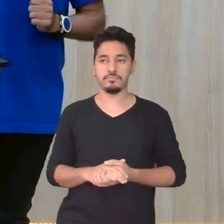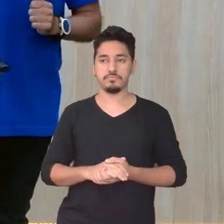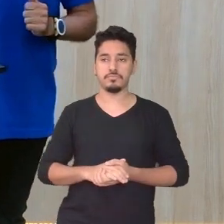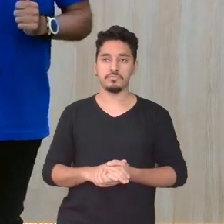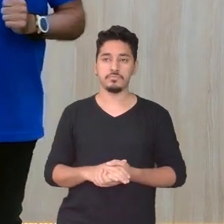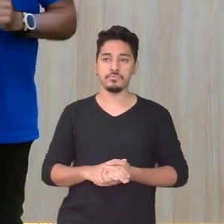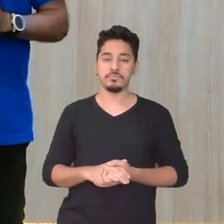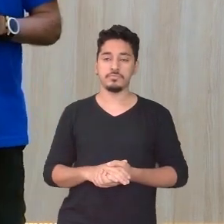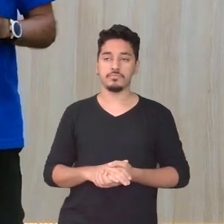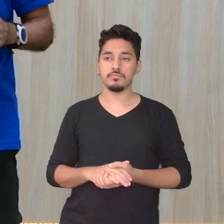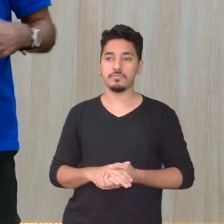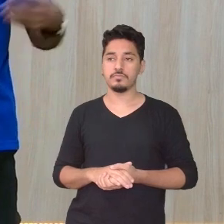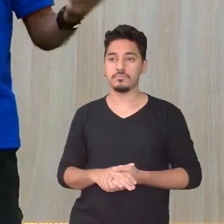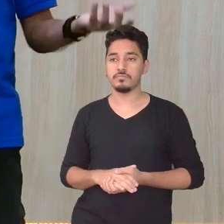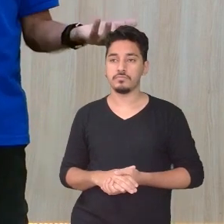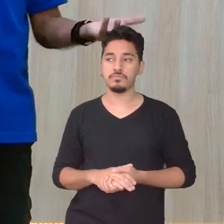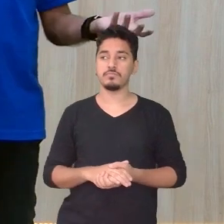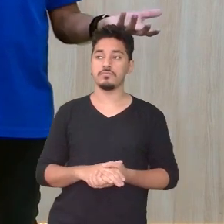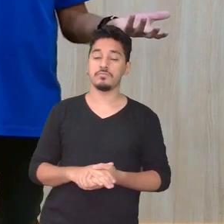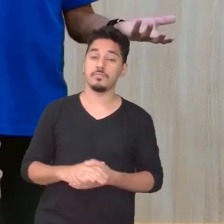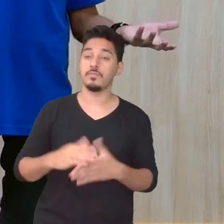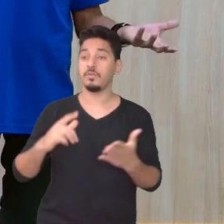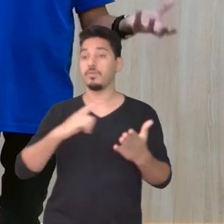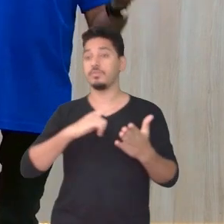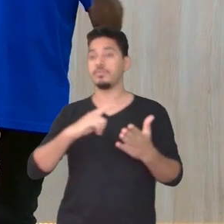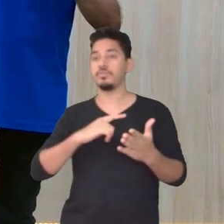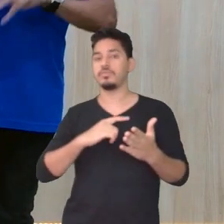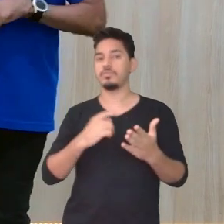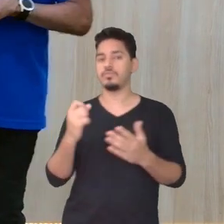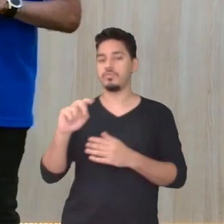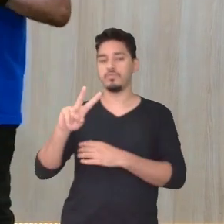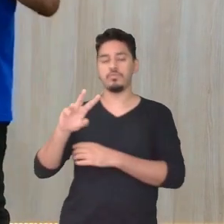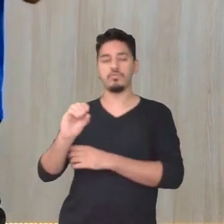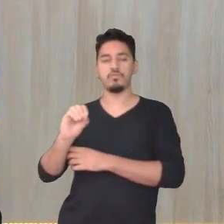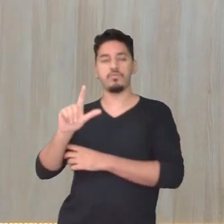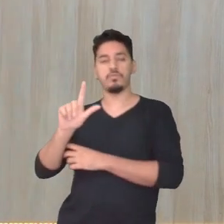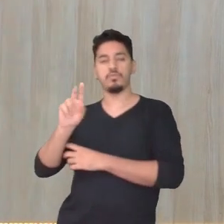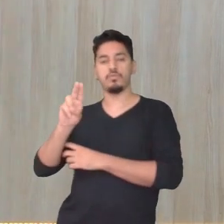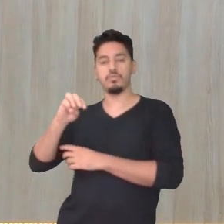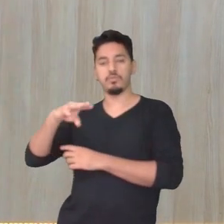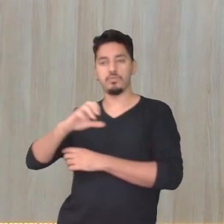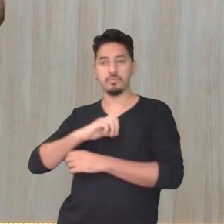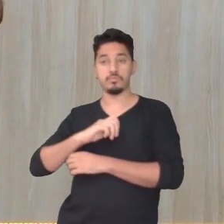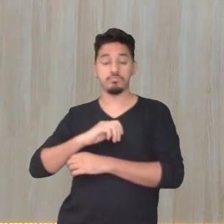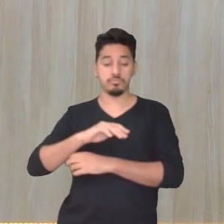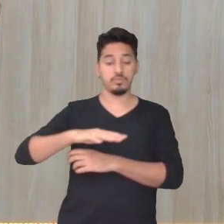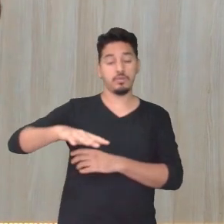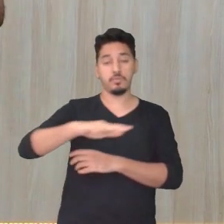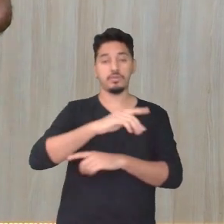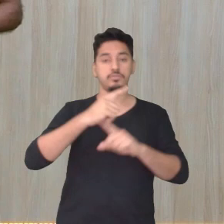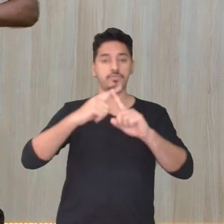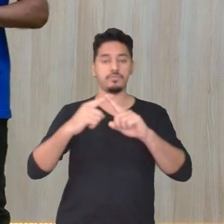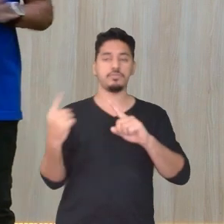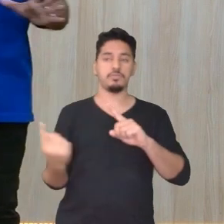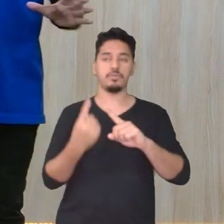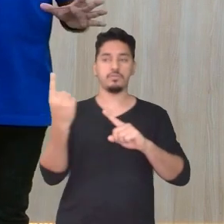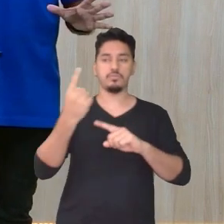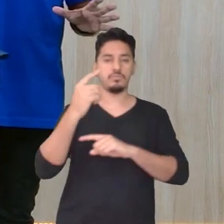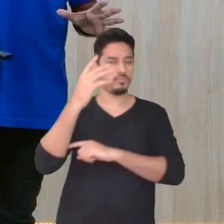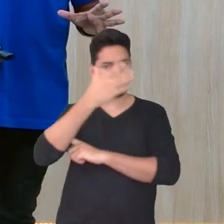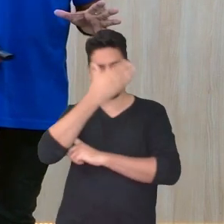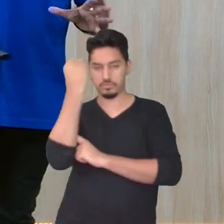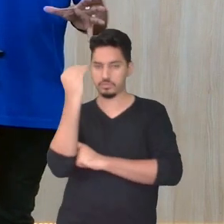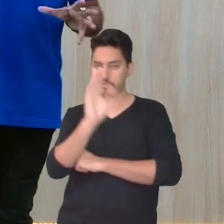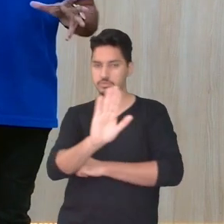bom? Numa boa. Então, eu tenho que volume é a área da base multiplicado pela altura. Não esqueçam